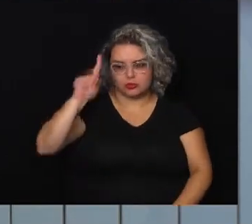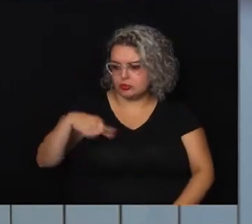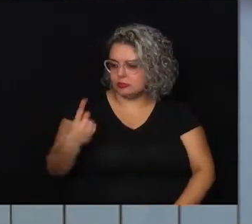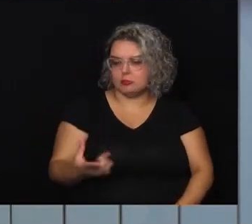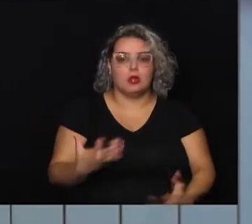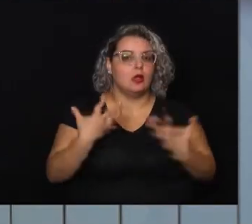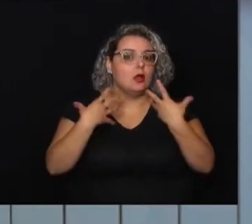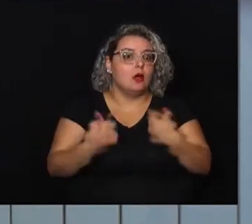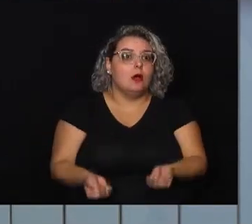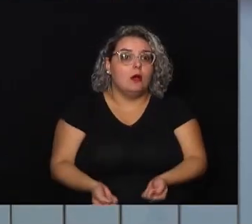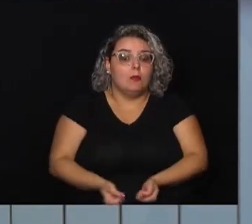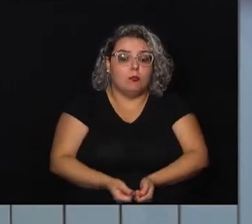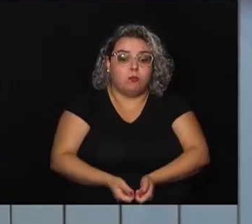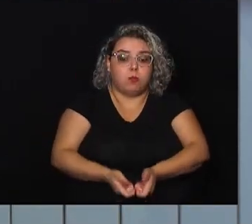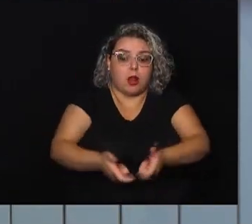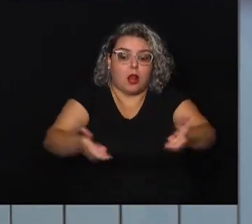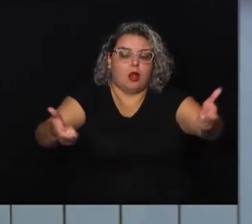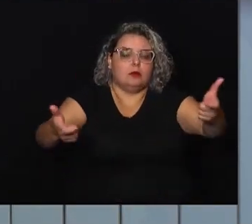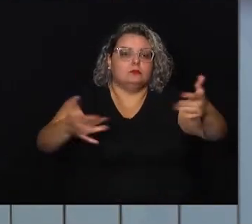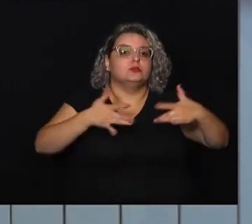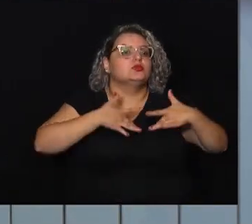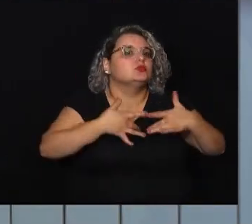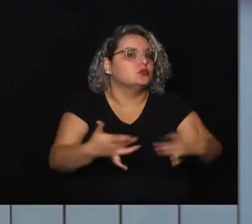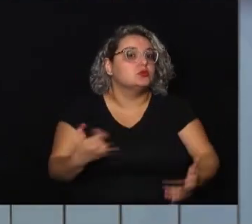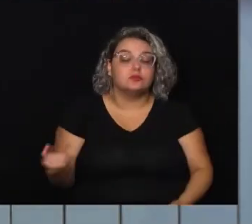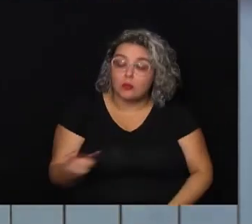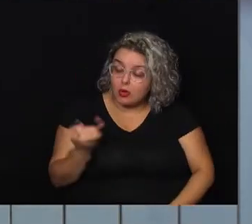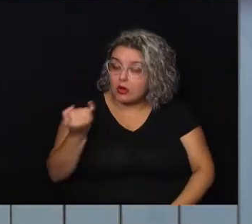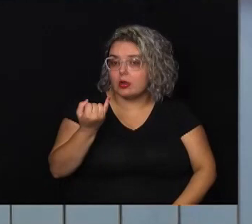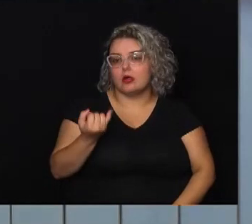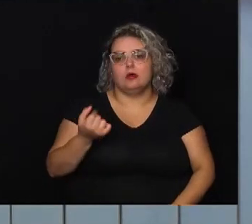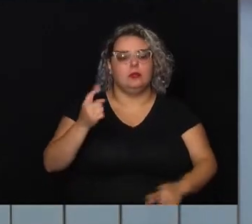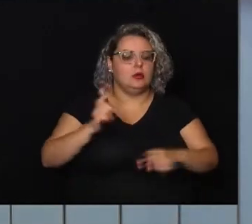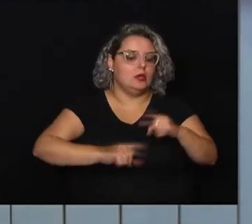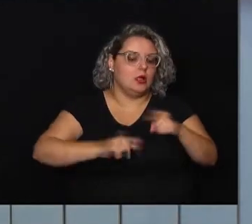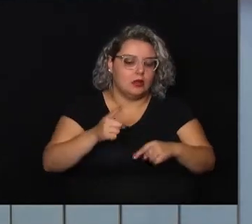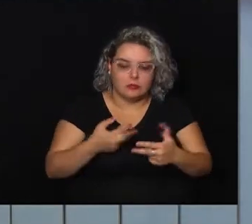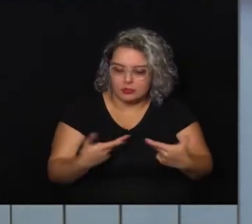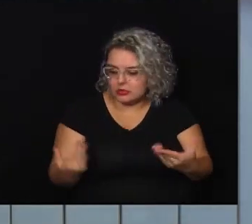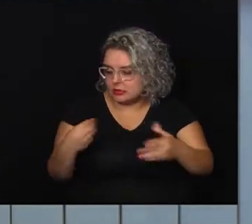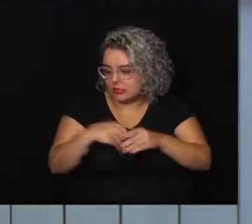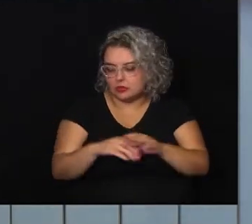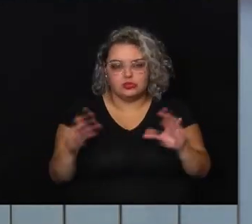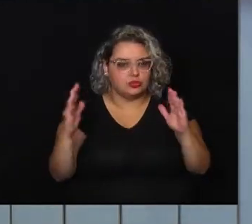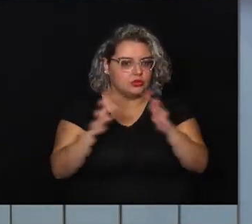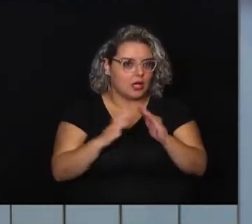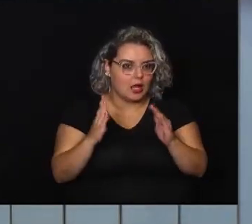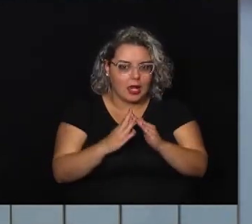um volume significativo de doações. Utensílios domésticos,